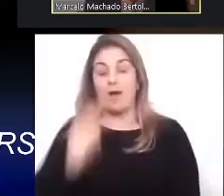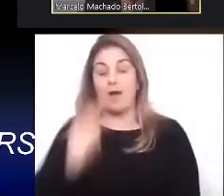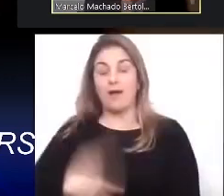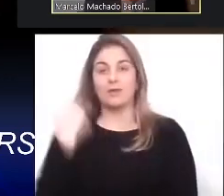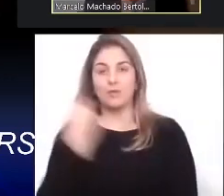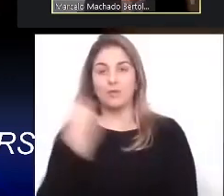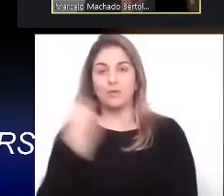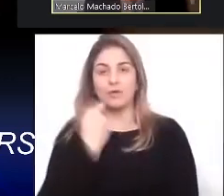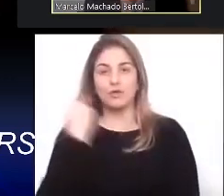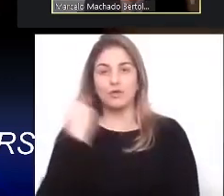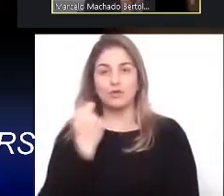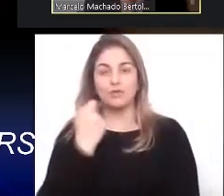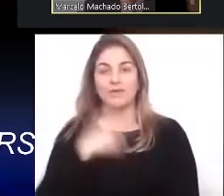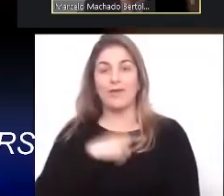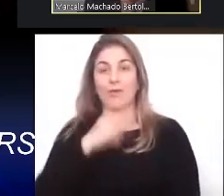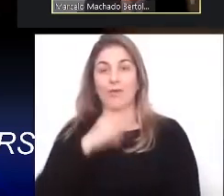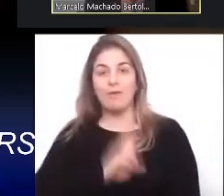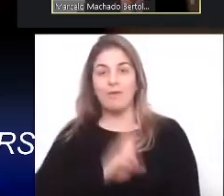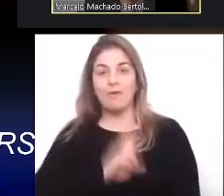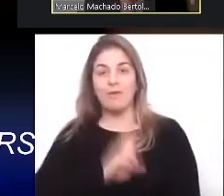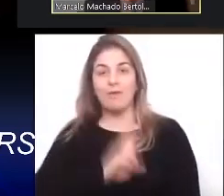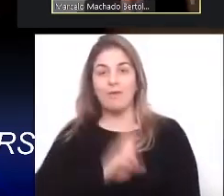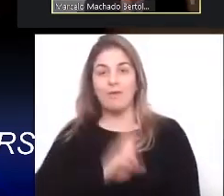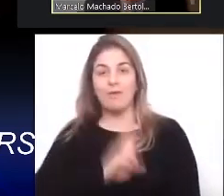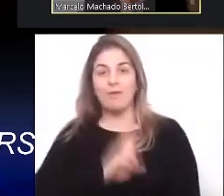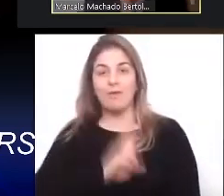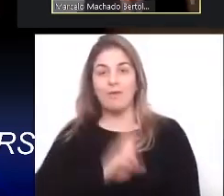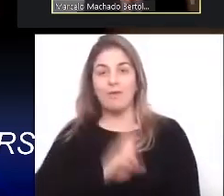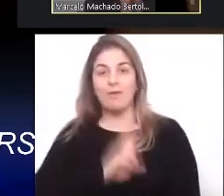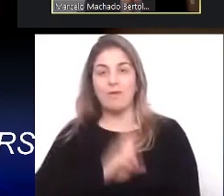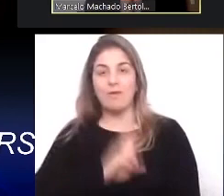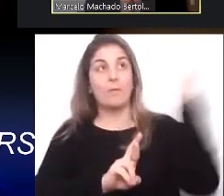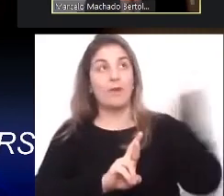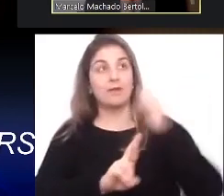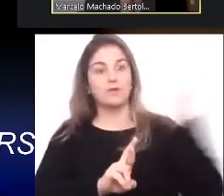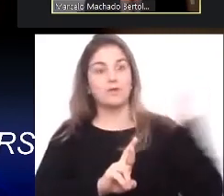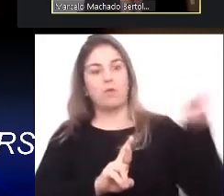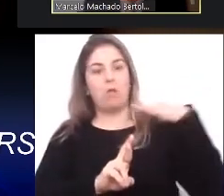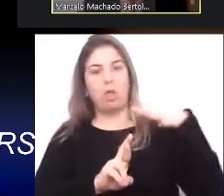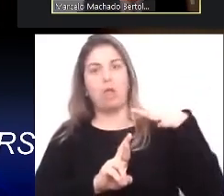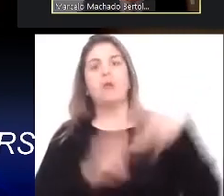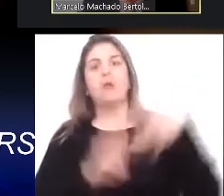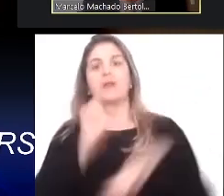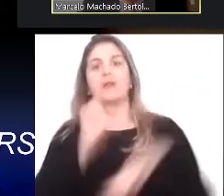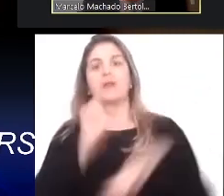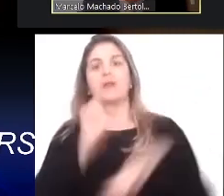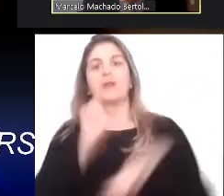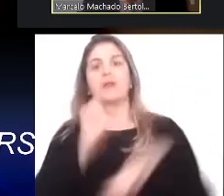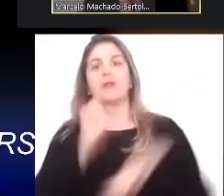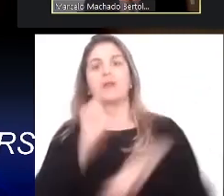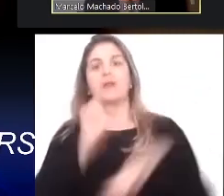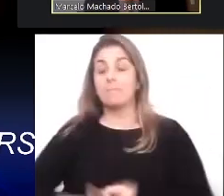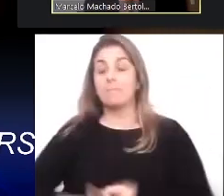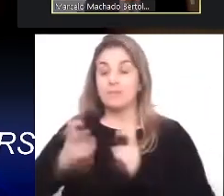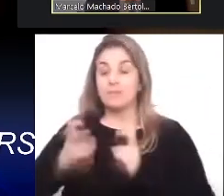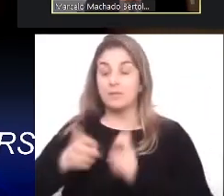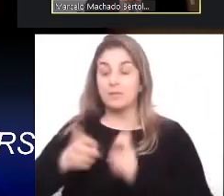nacional neste campo, e é por isso que eu renovarei sempre o agradecimento ao nosso líder, Ricardo